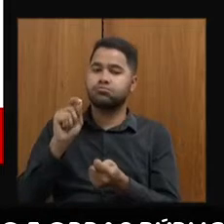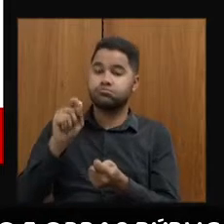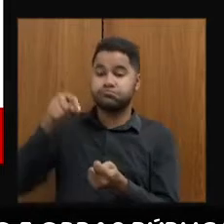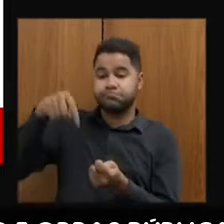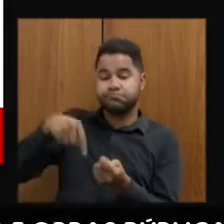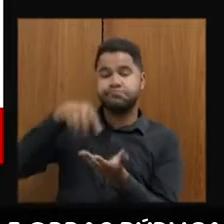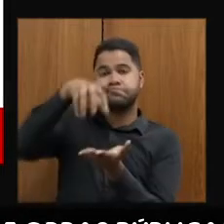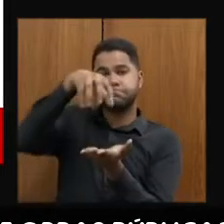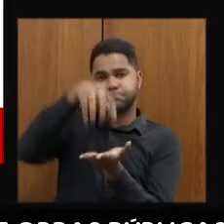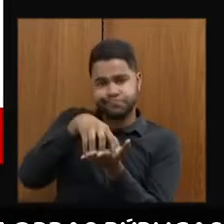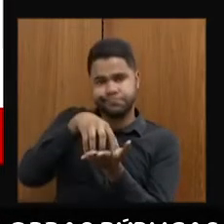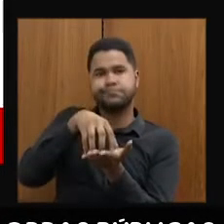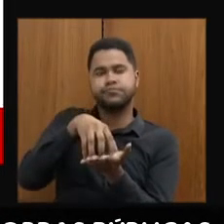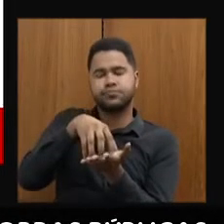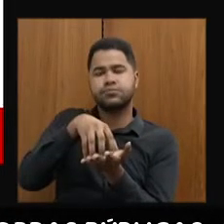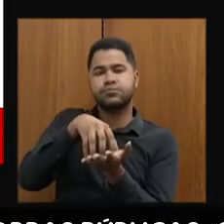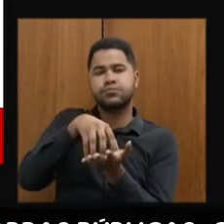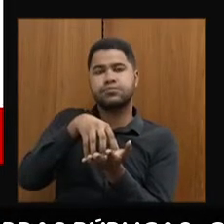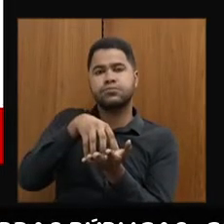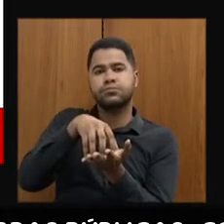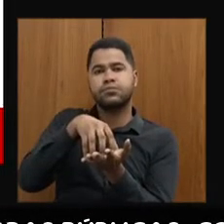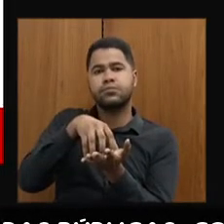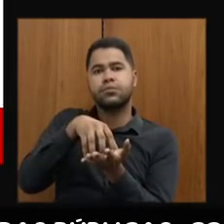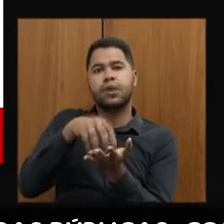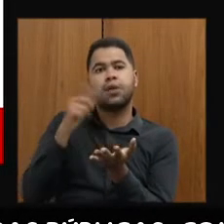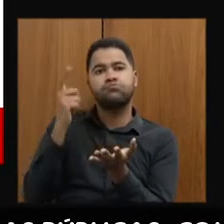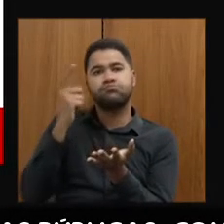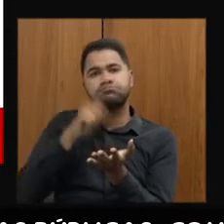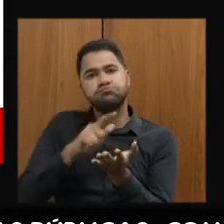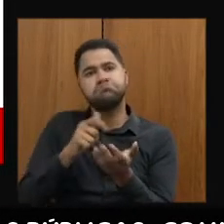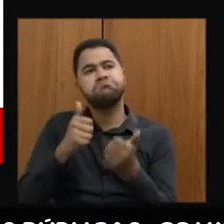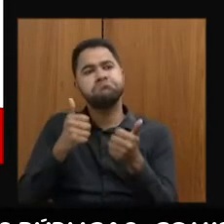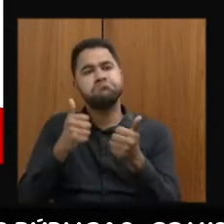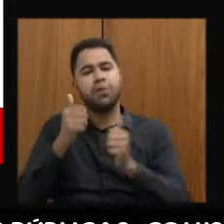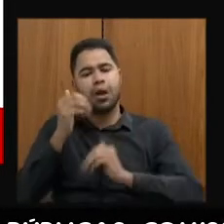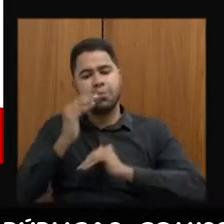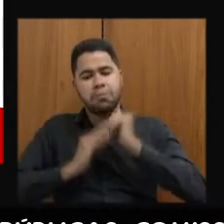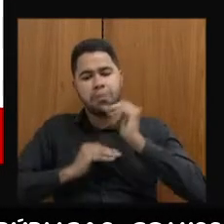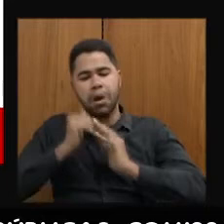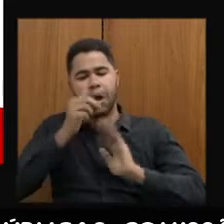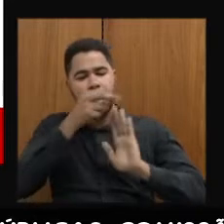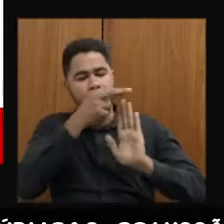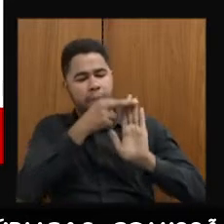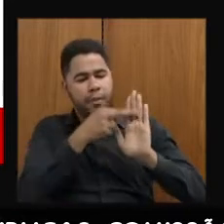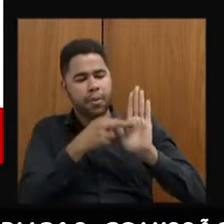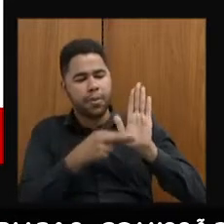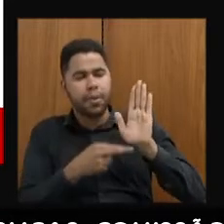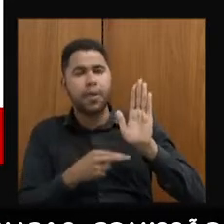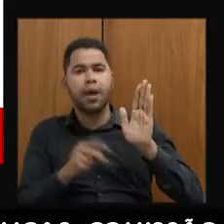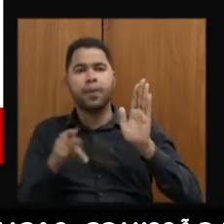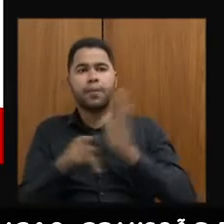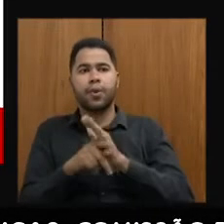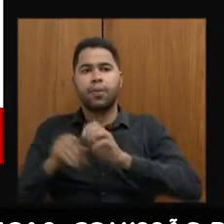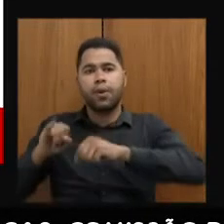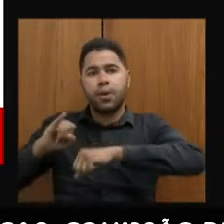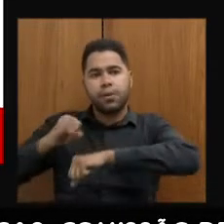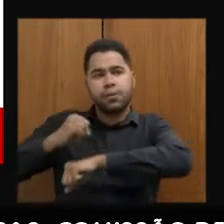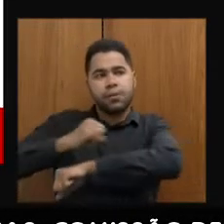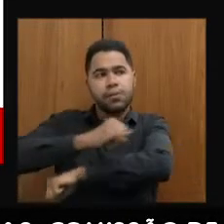é que adota boas práticas de regulação e infraestrutura